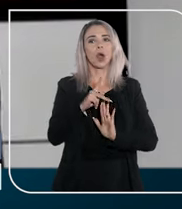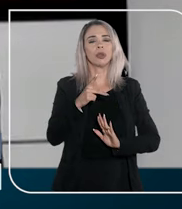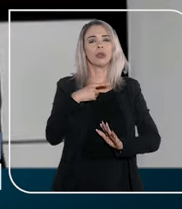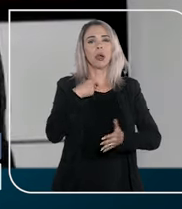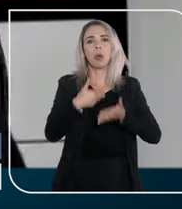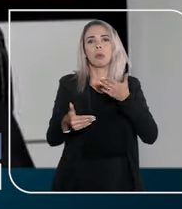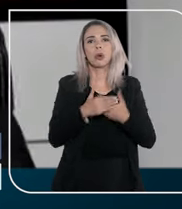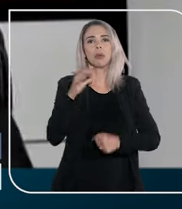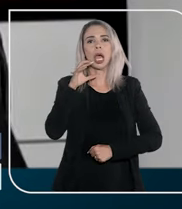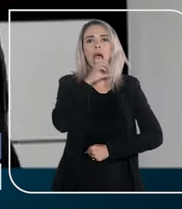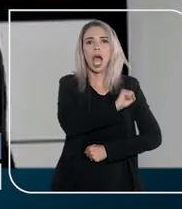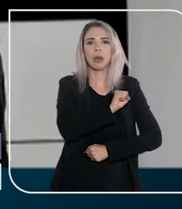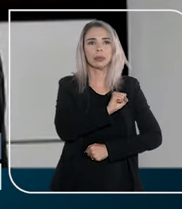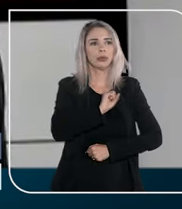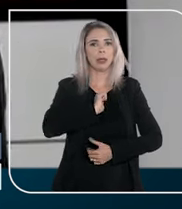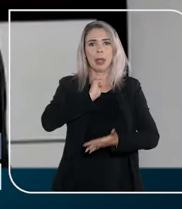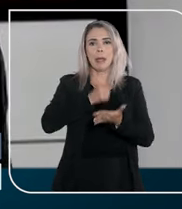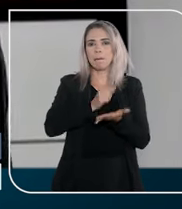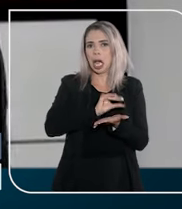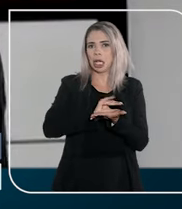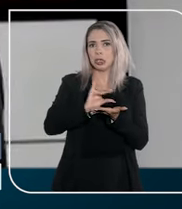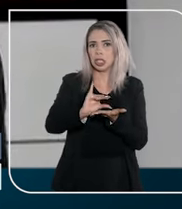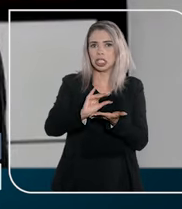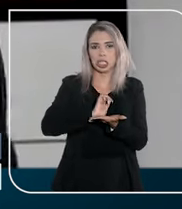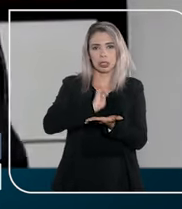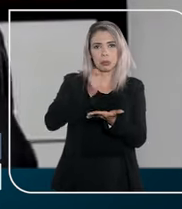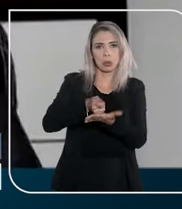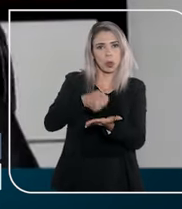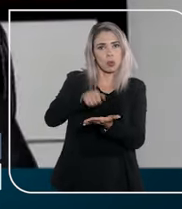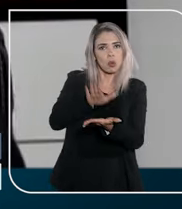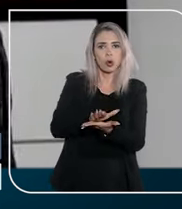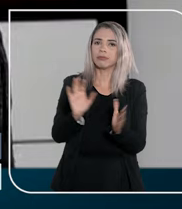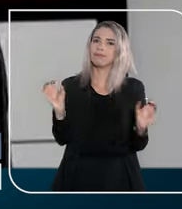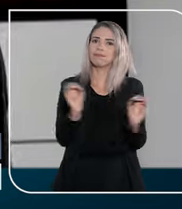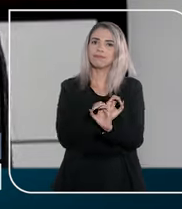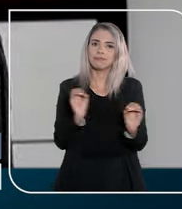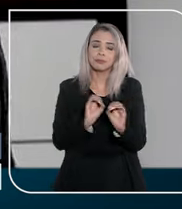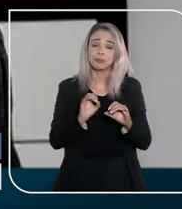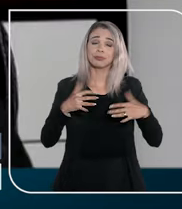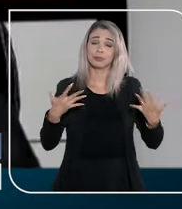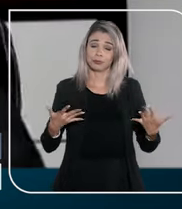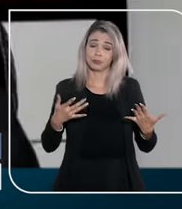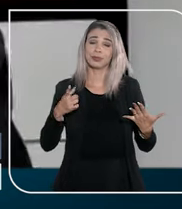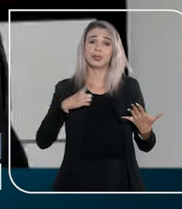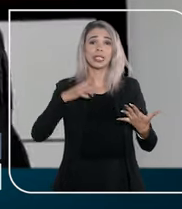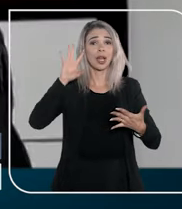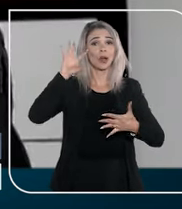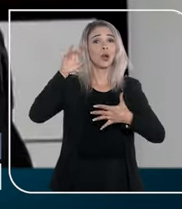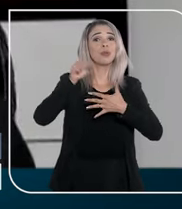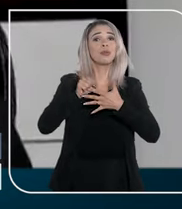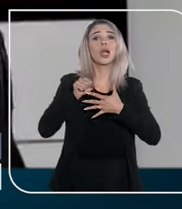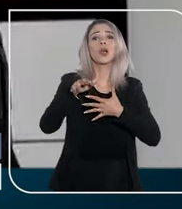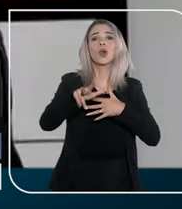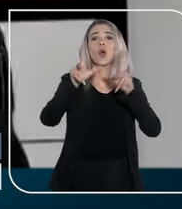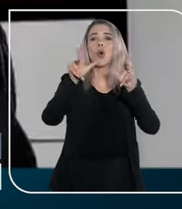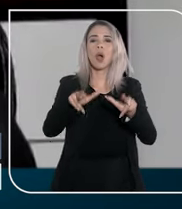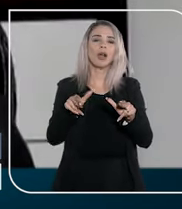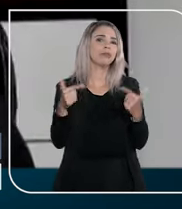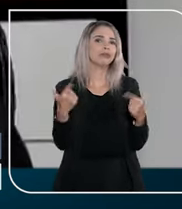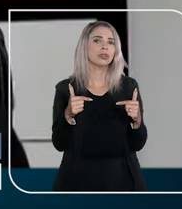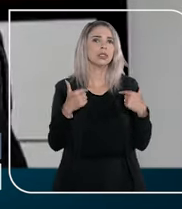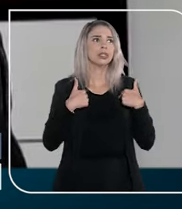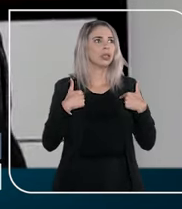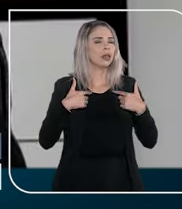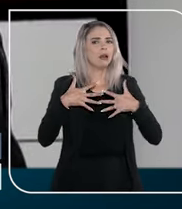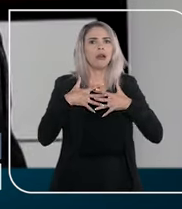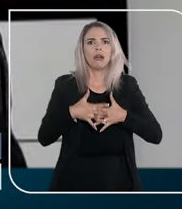ele seria indenizado. Não, essa parte nós revogamos porque o Supremo, em regime de repercussão geral, disse que não cabe indenização. Então, eu fiquei com um